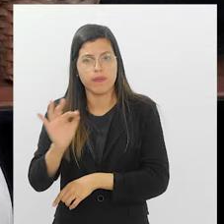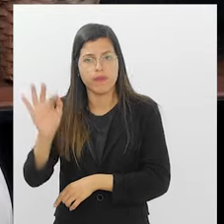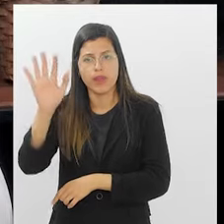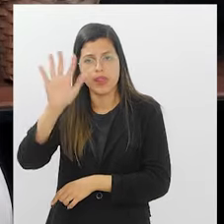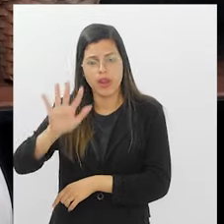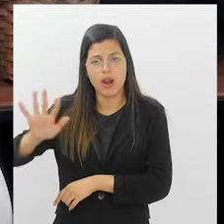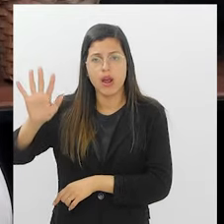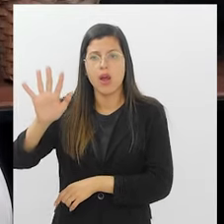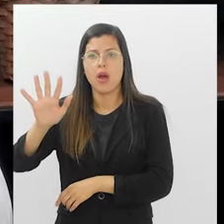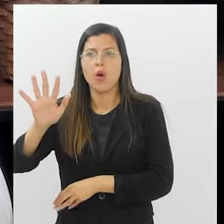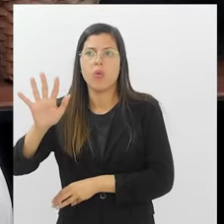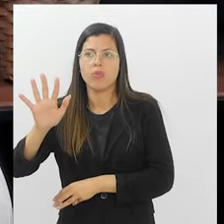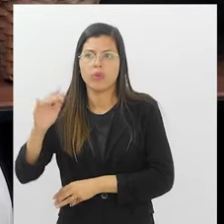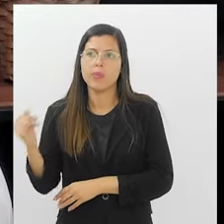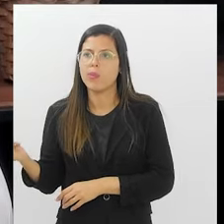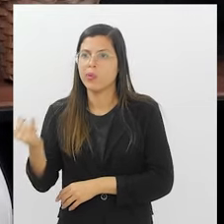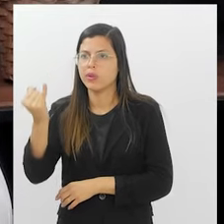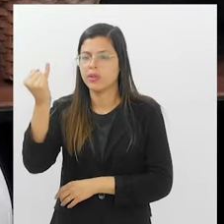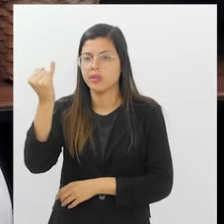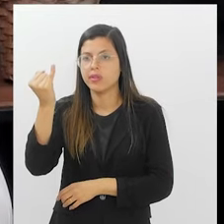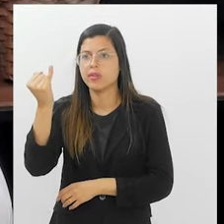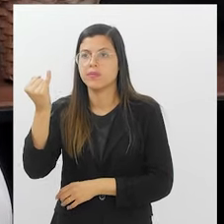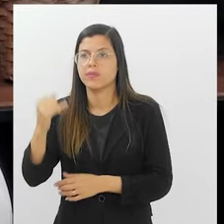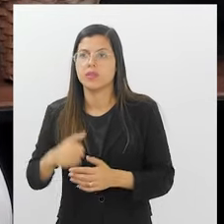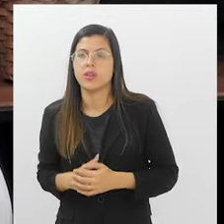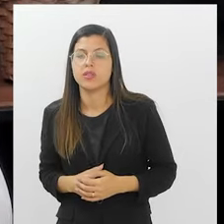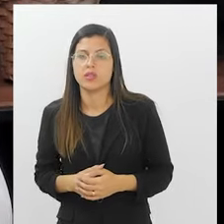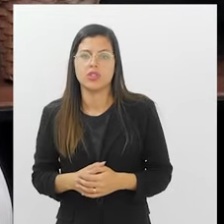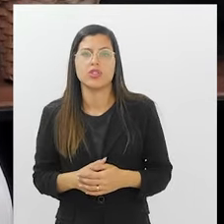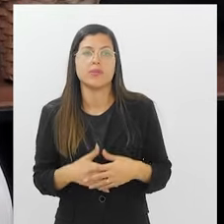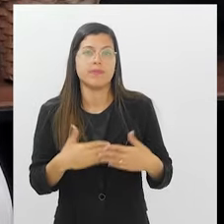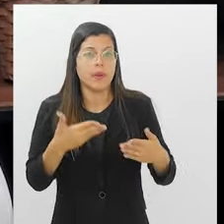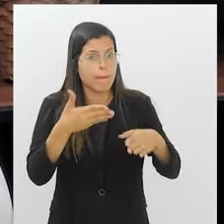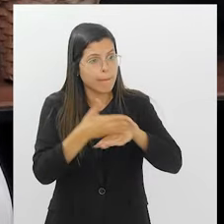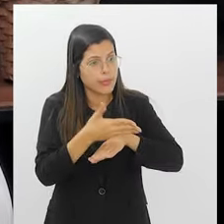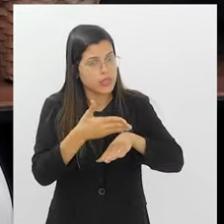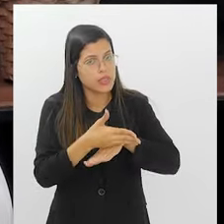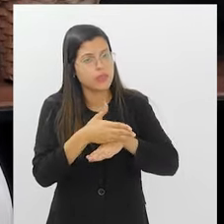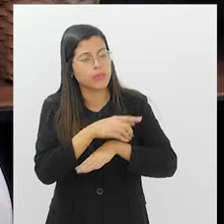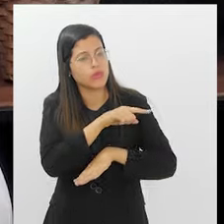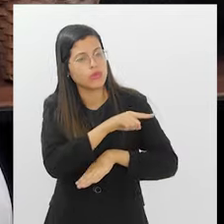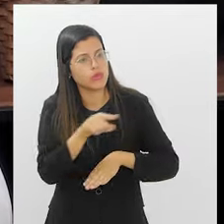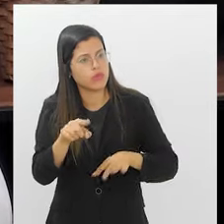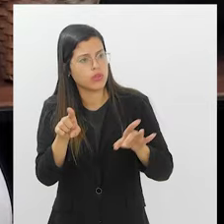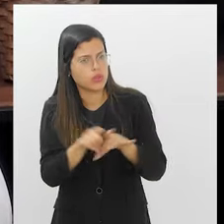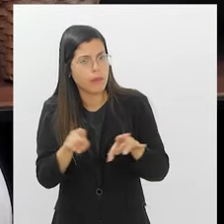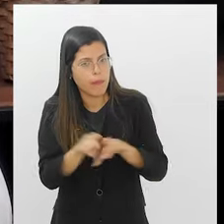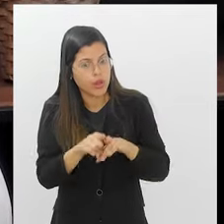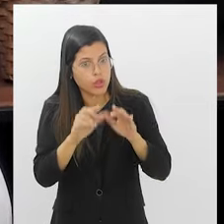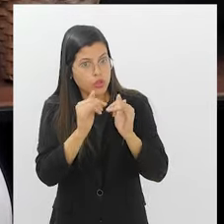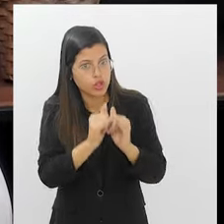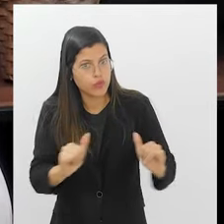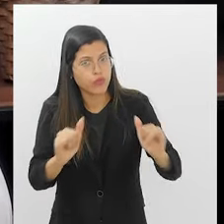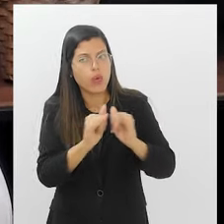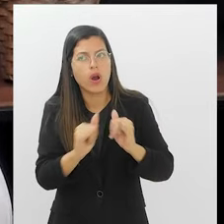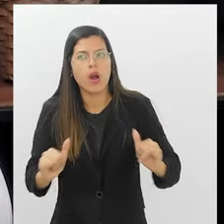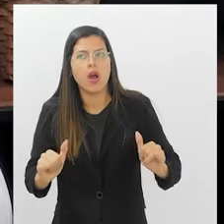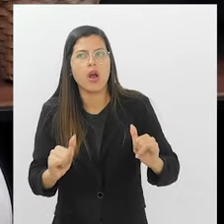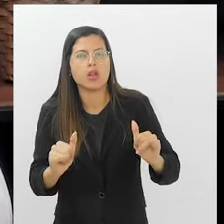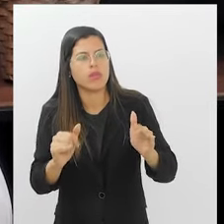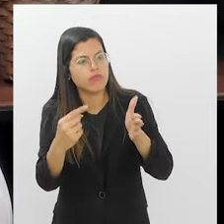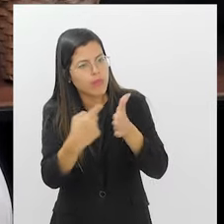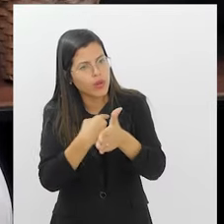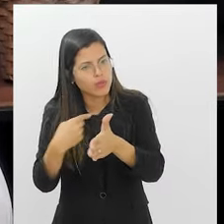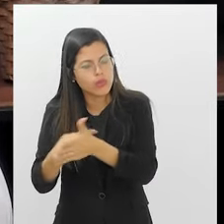federal, é fundamental, né? Então, a participação de vocês também, divulgando,